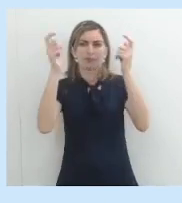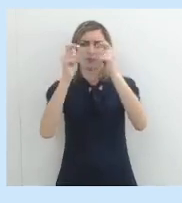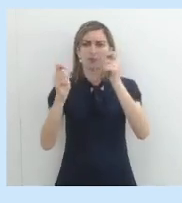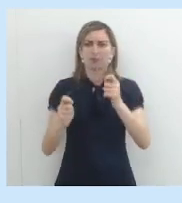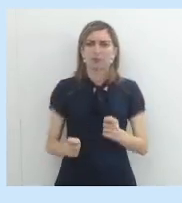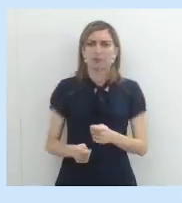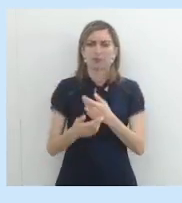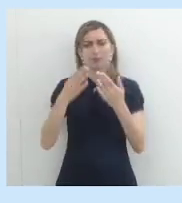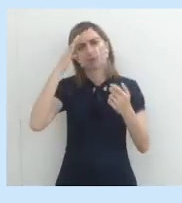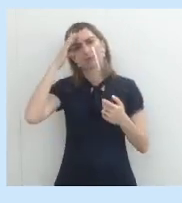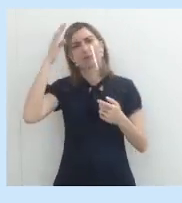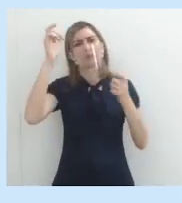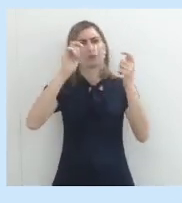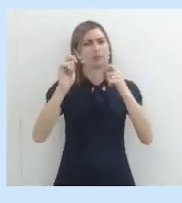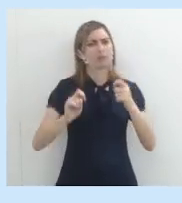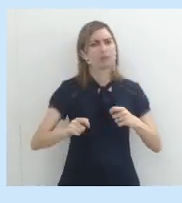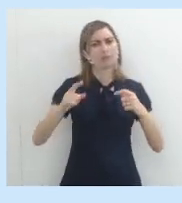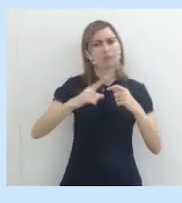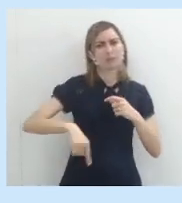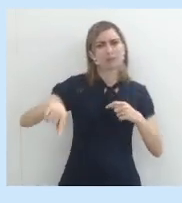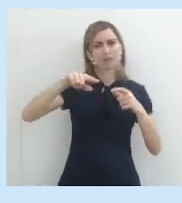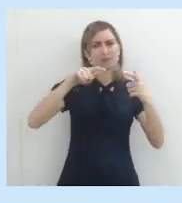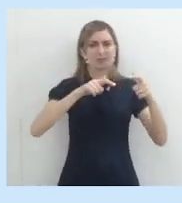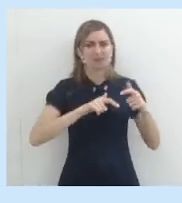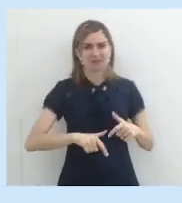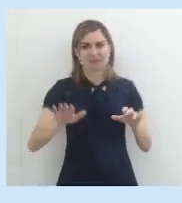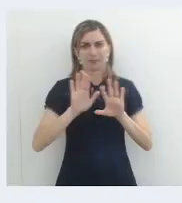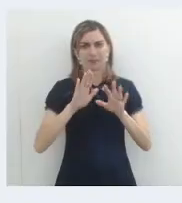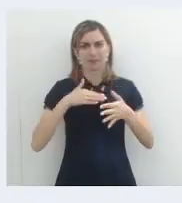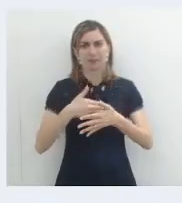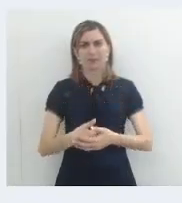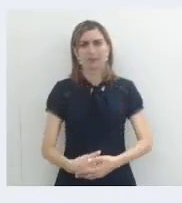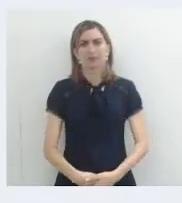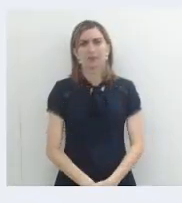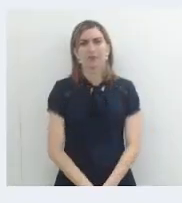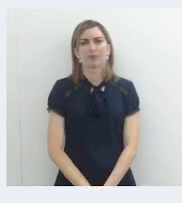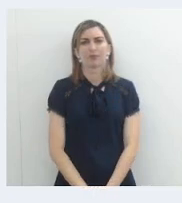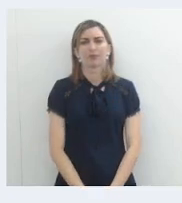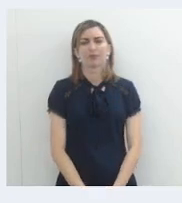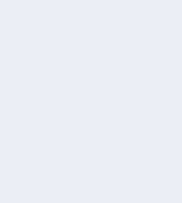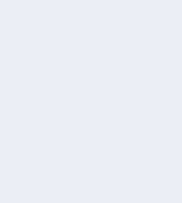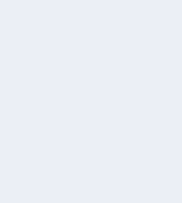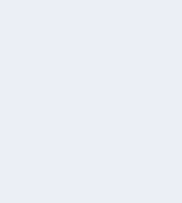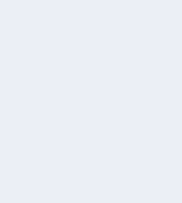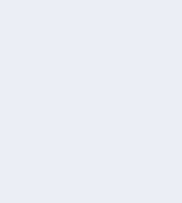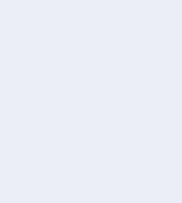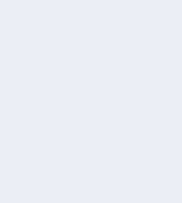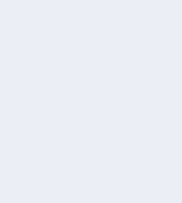principalmente da nossa arte regional. Até a próxima!